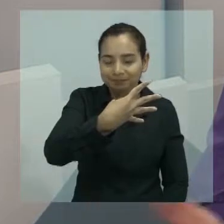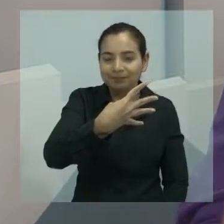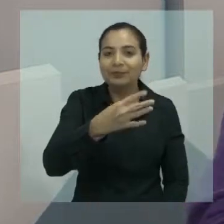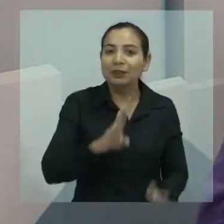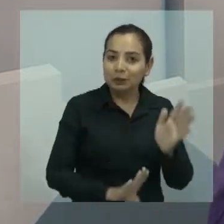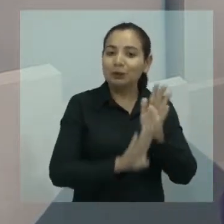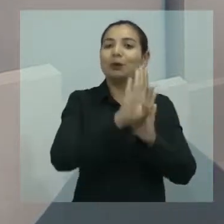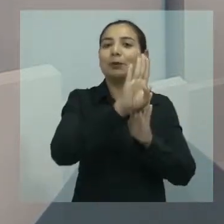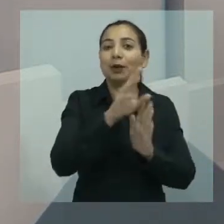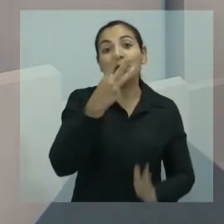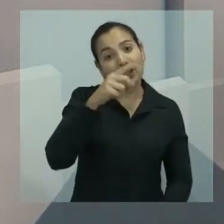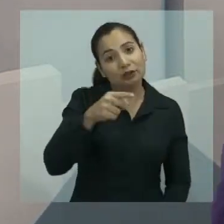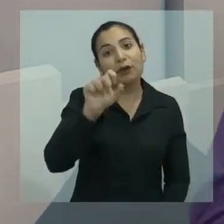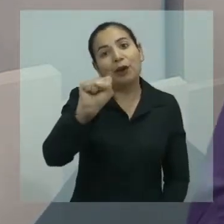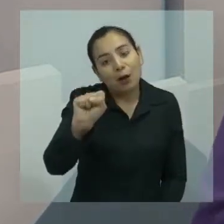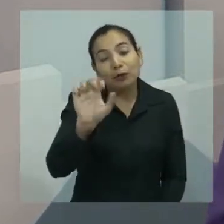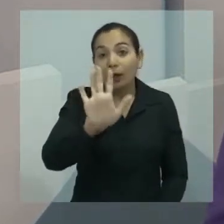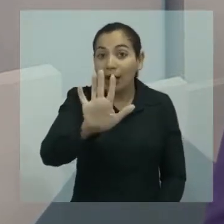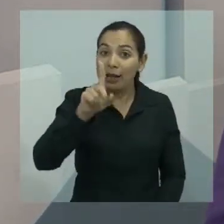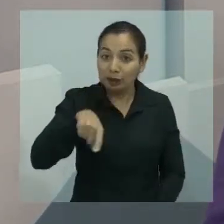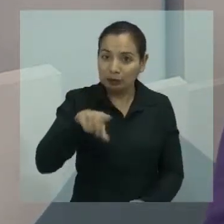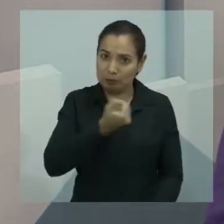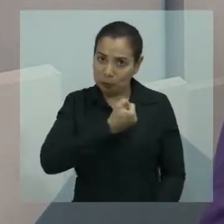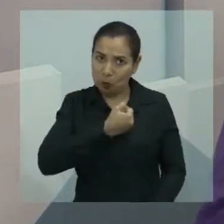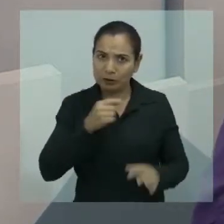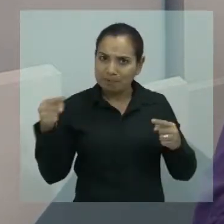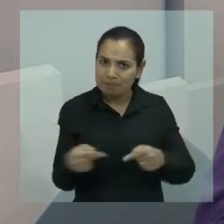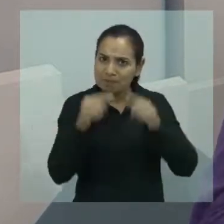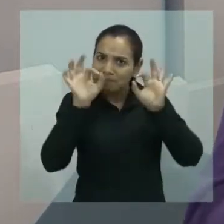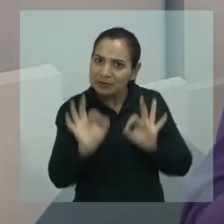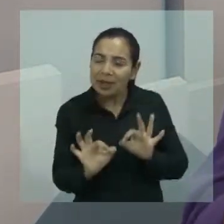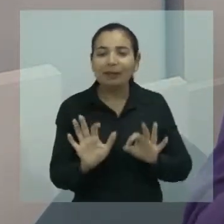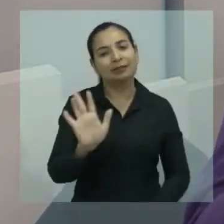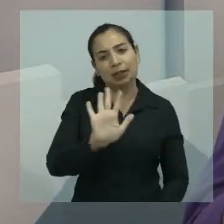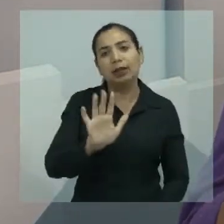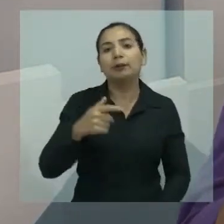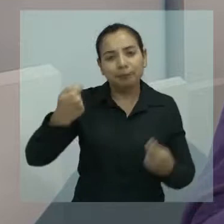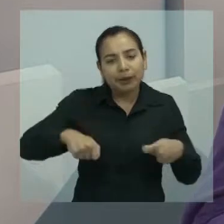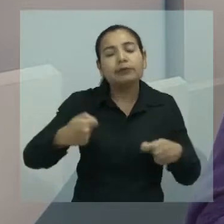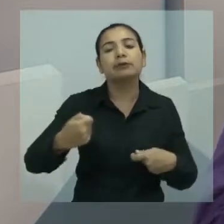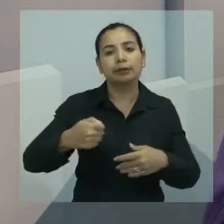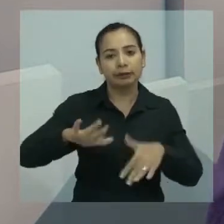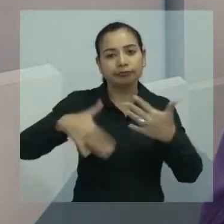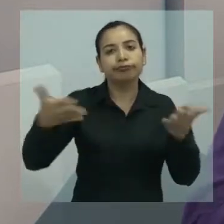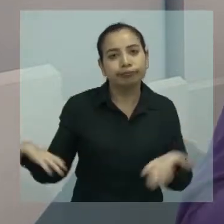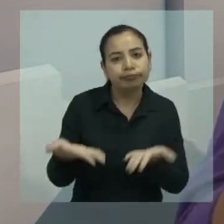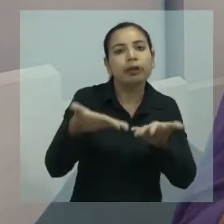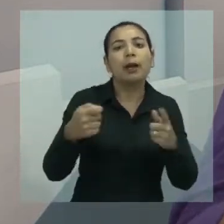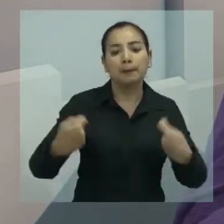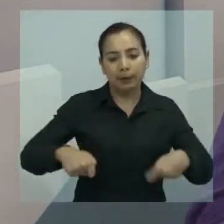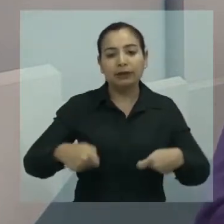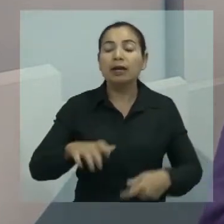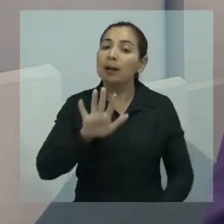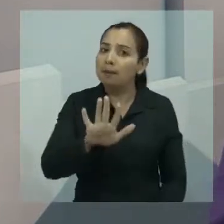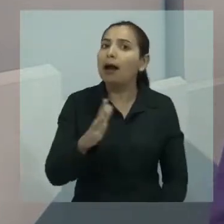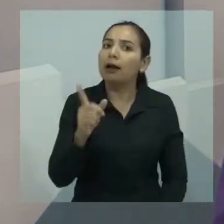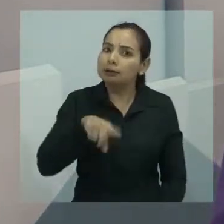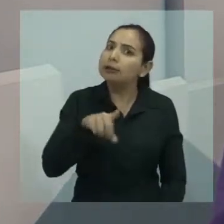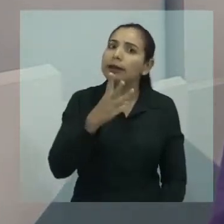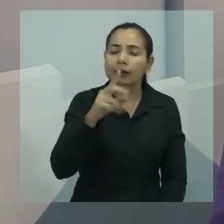12º lugar. E agora, em 2017, nós conseguimos chegar ao 4º lugar, com uma nota de 3,8, que ainda não é uma nota